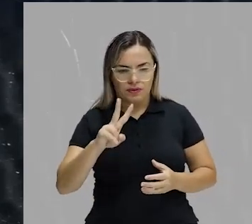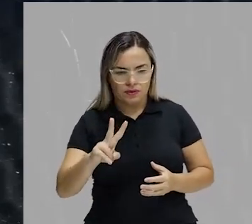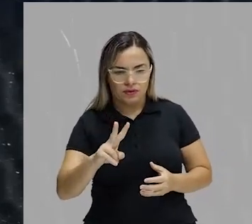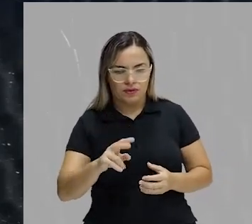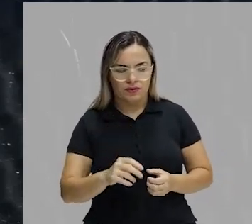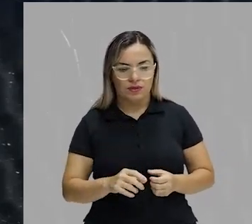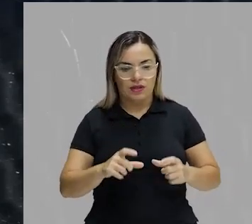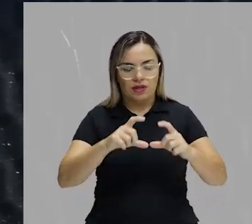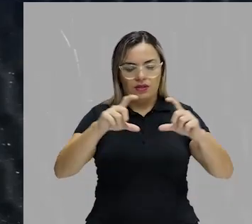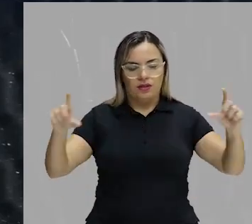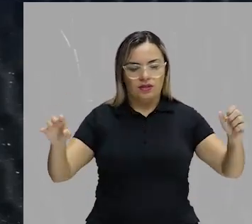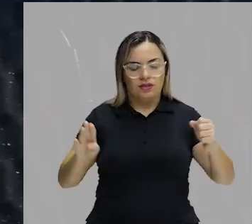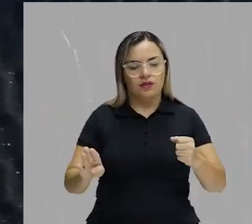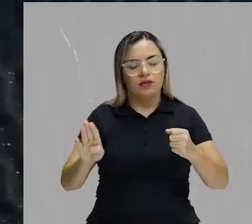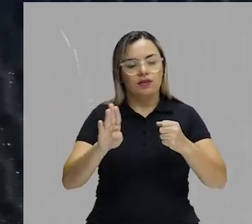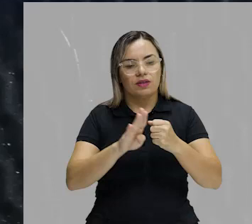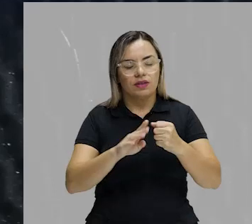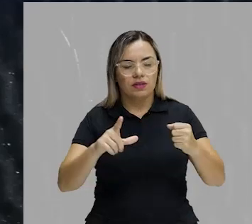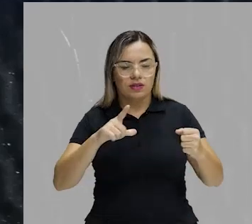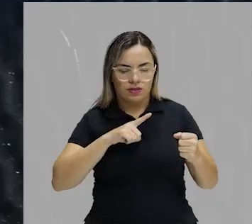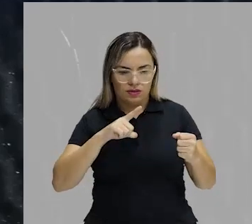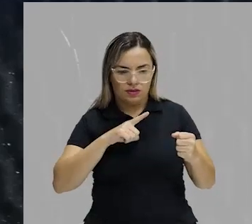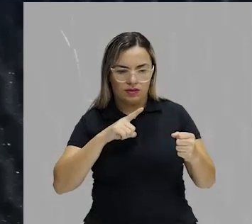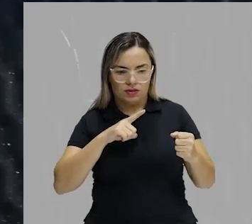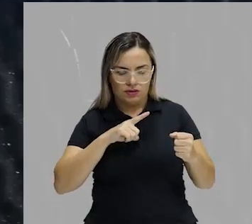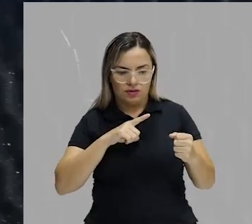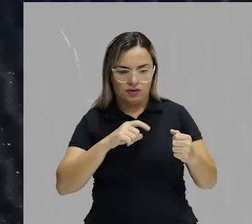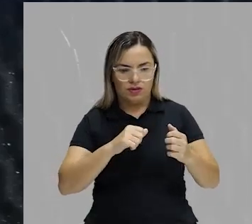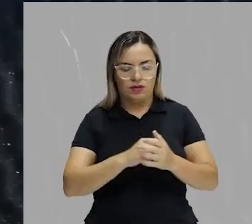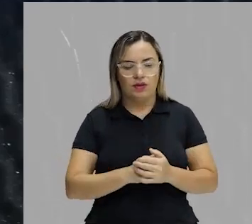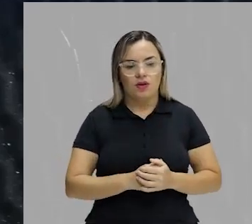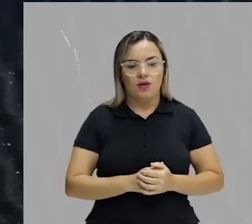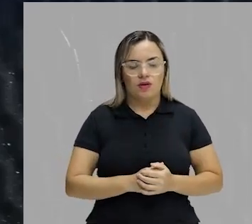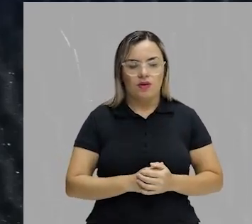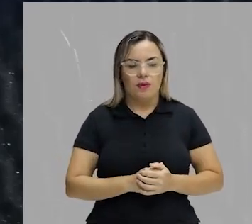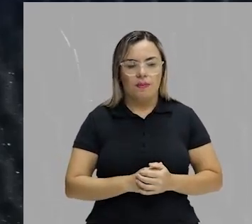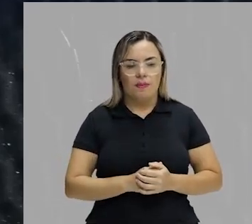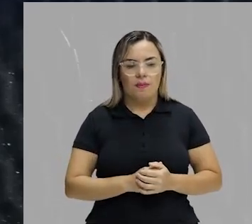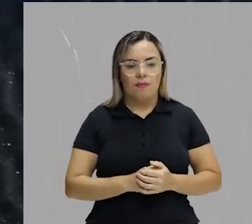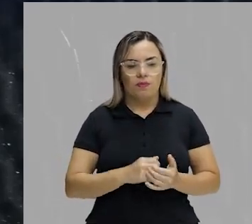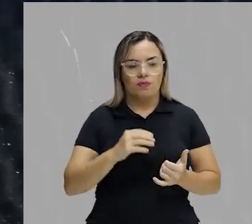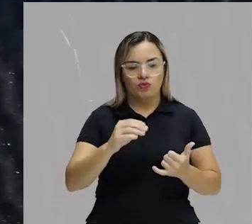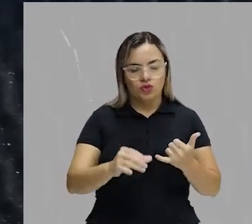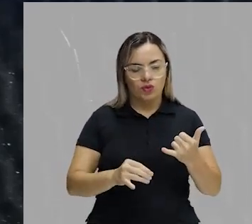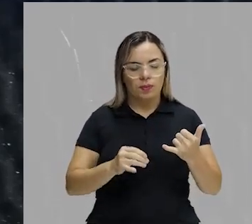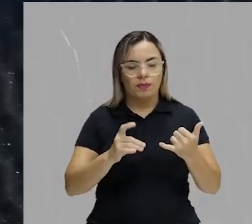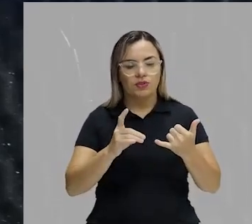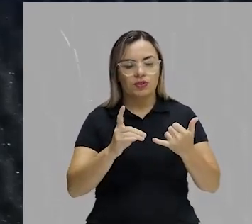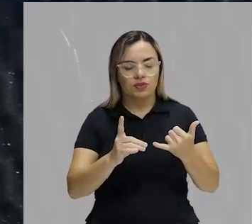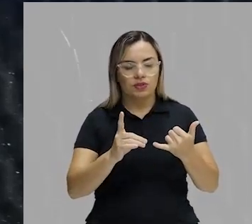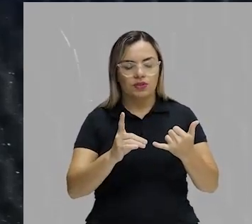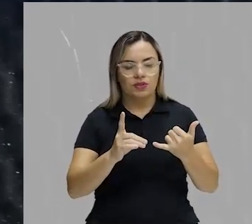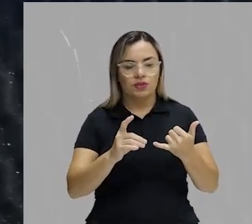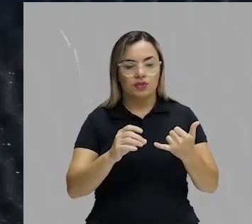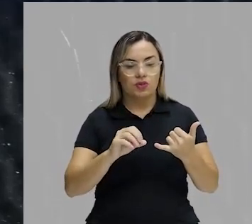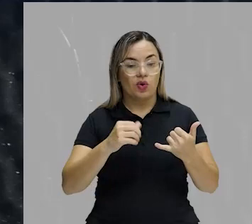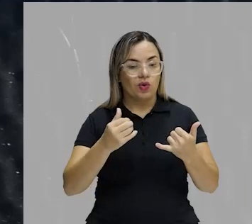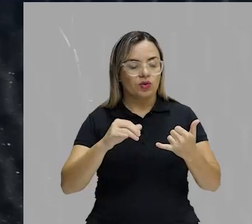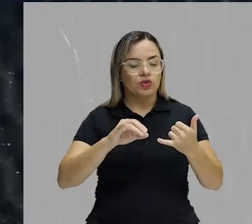mesma função que o substantivo tem na oração. De objeto direto, de objeto indireto, de complemento nominal,